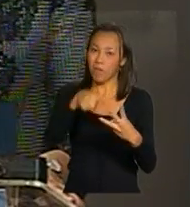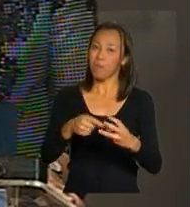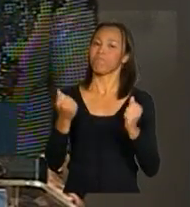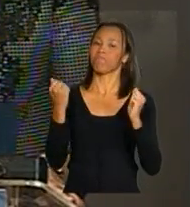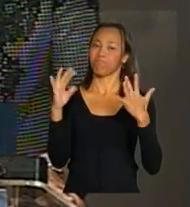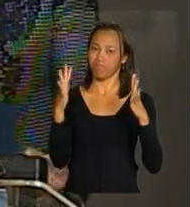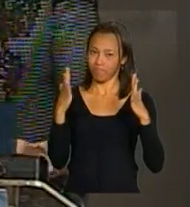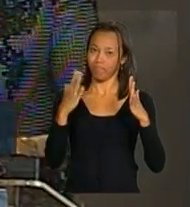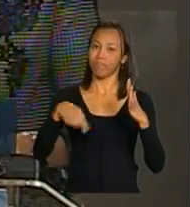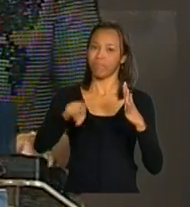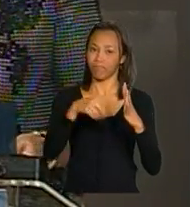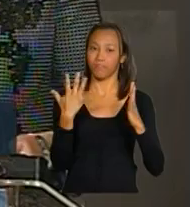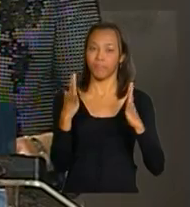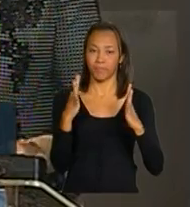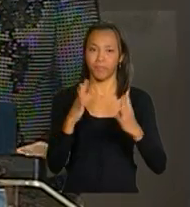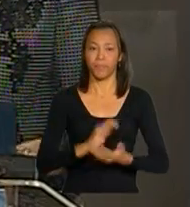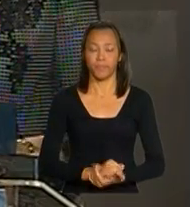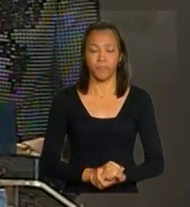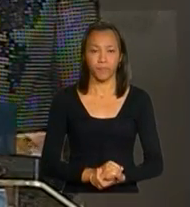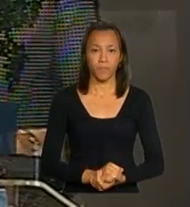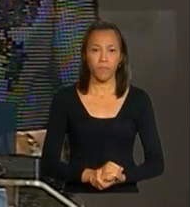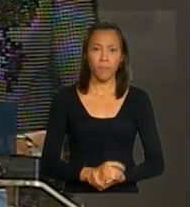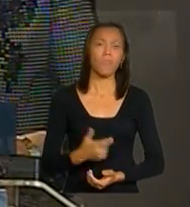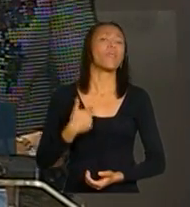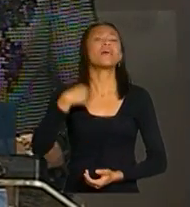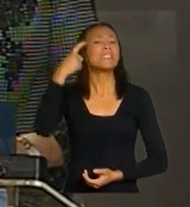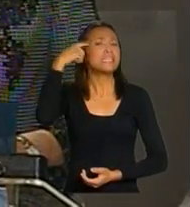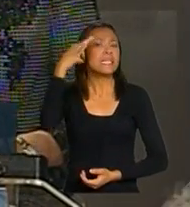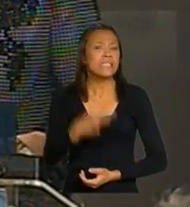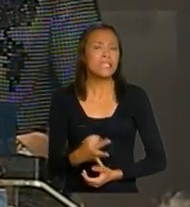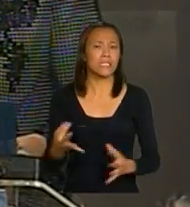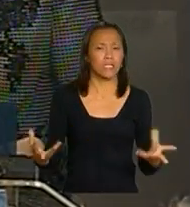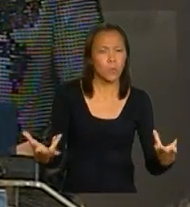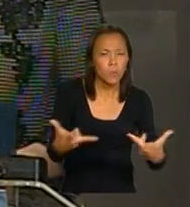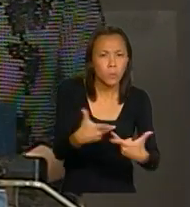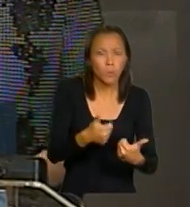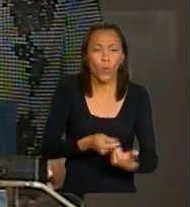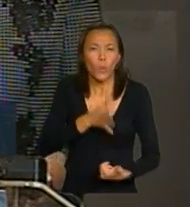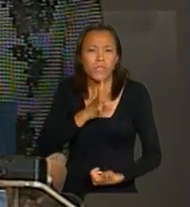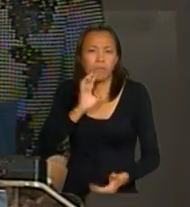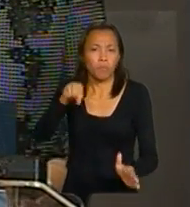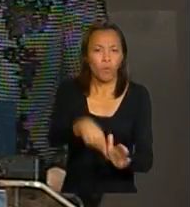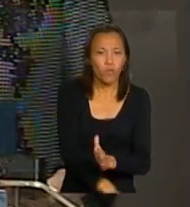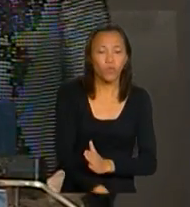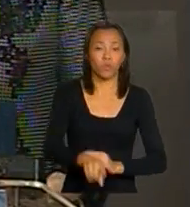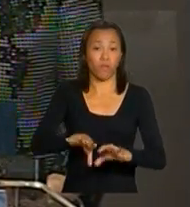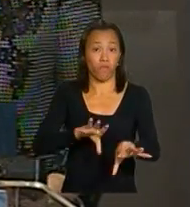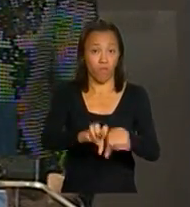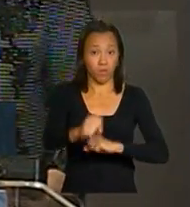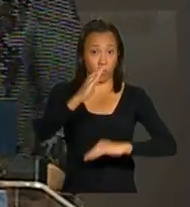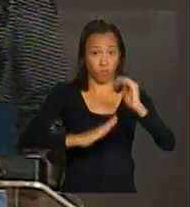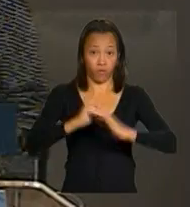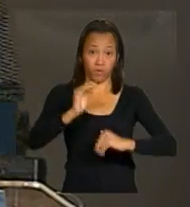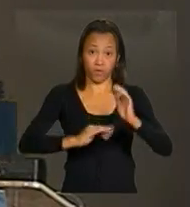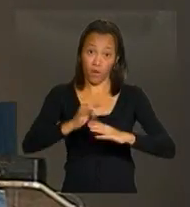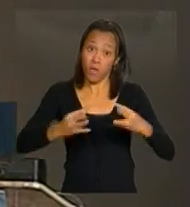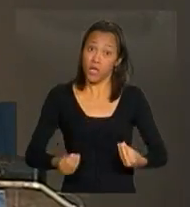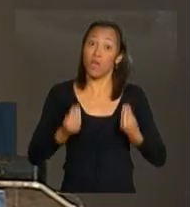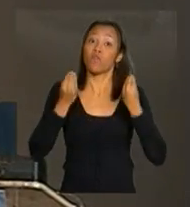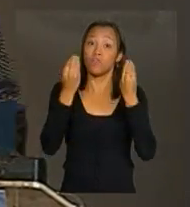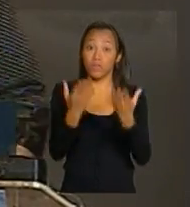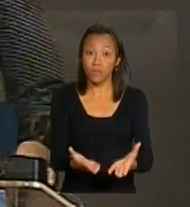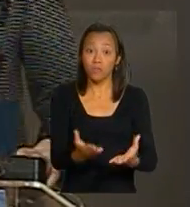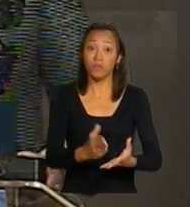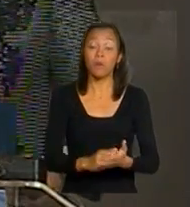meus parabéns. A certeza da qualidade da formação profissional oferecida pelo Sistema